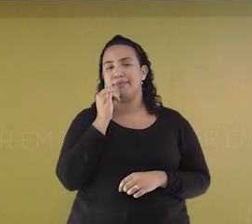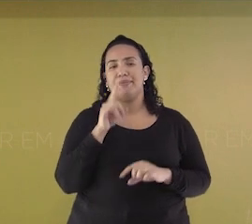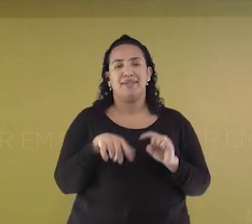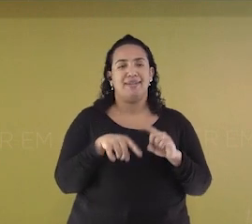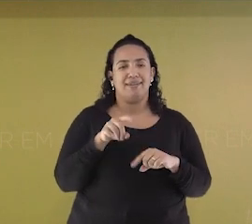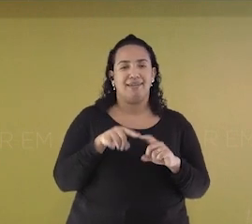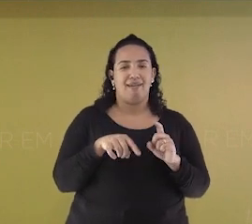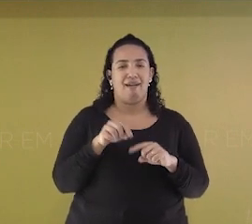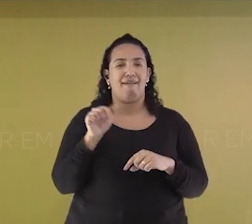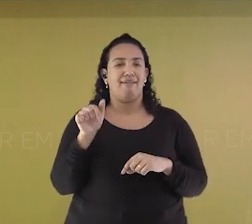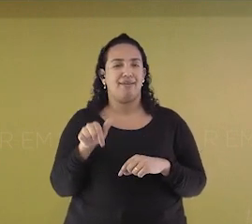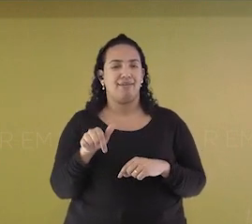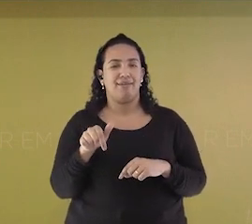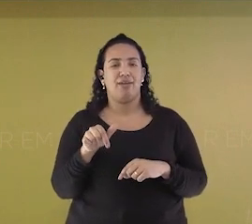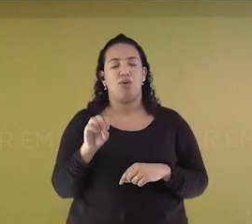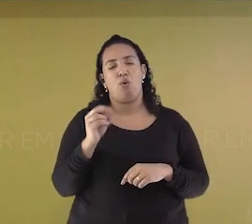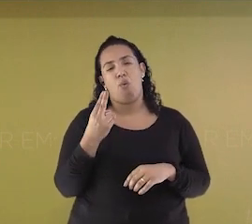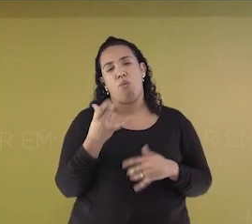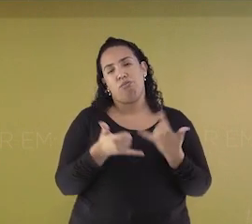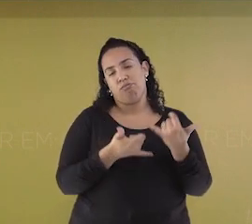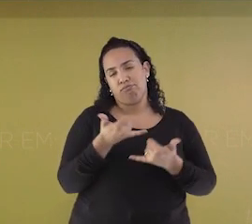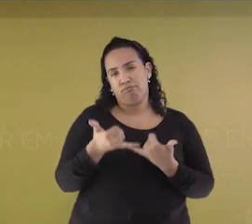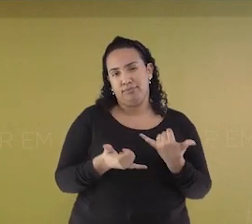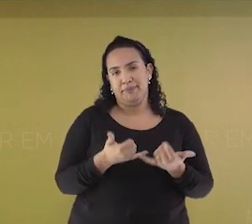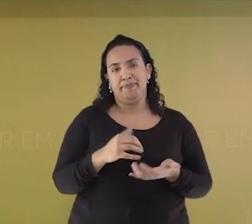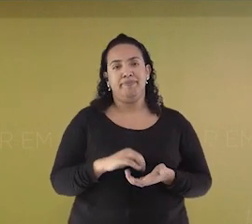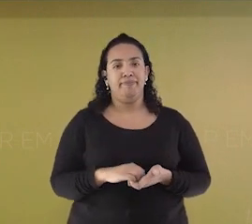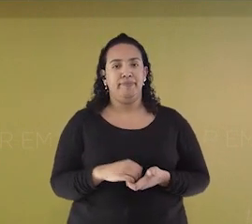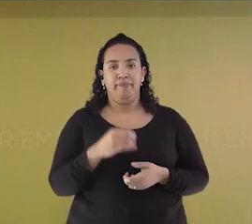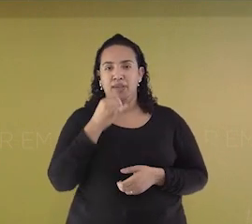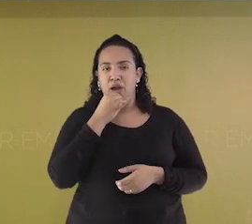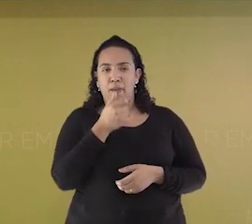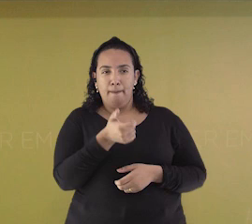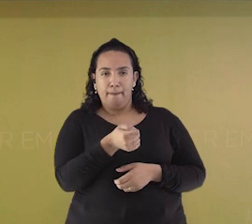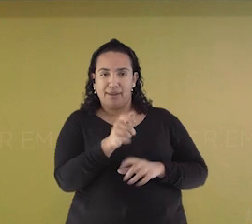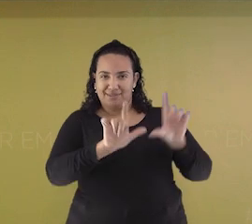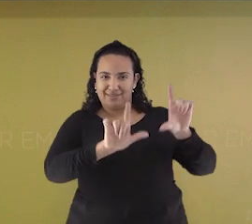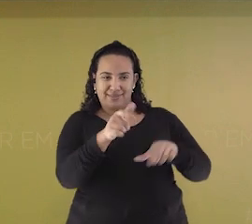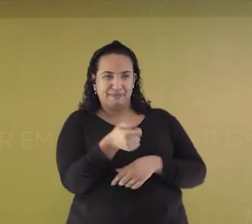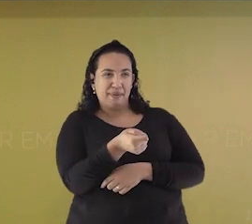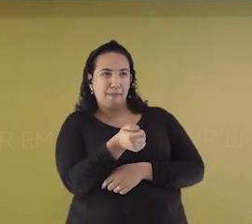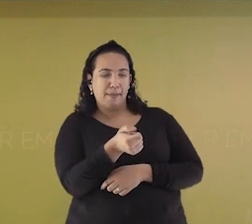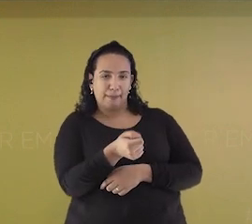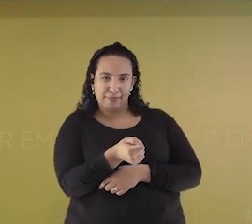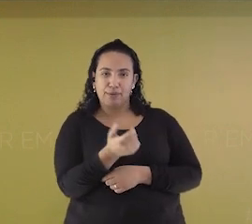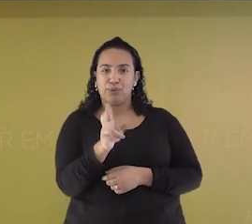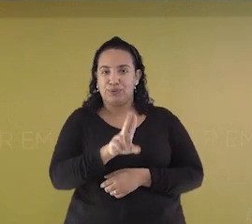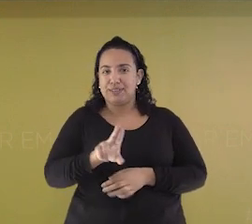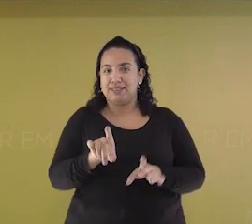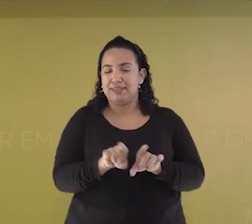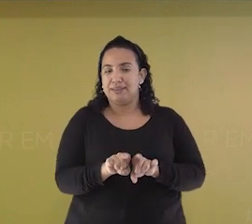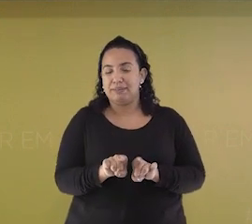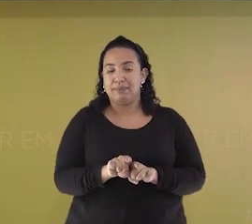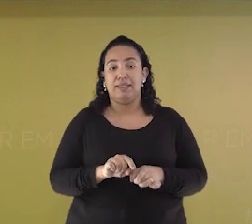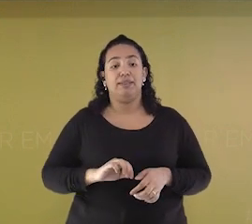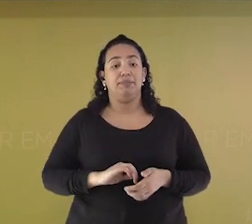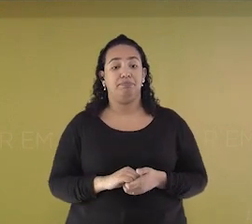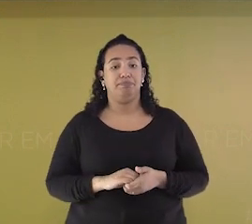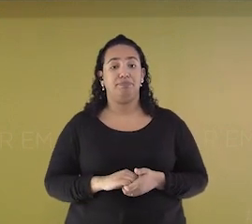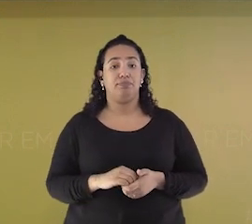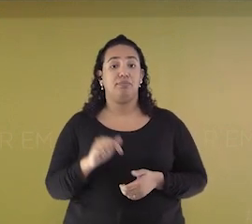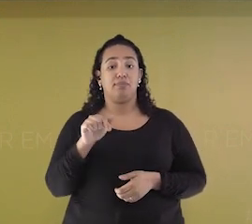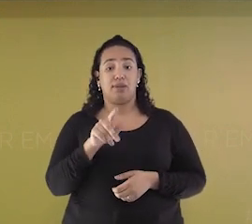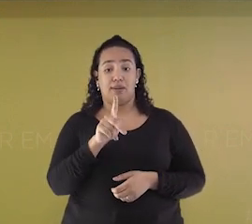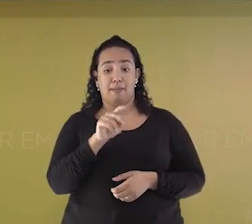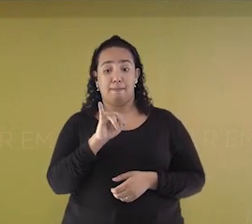funcionar algum aparelho menor ou até brinquedos, o controle remoto da TV, enfim. Quando acaba